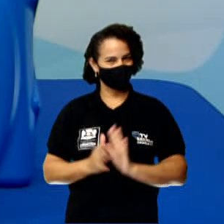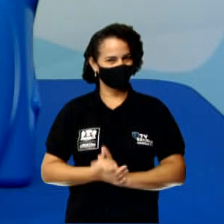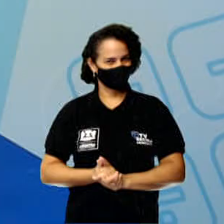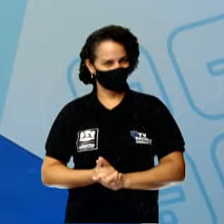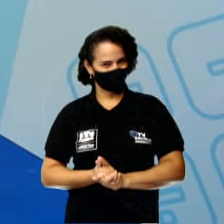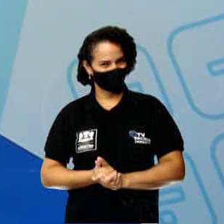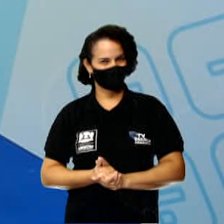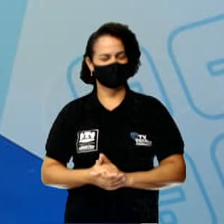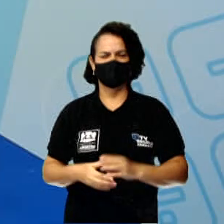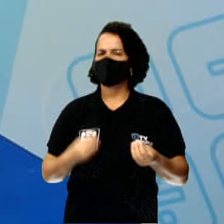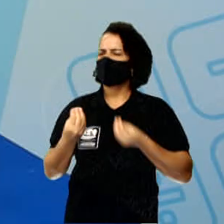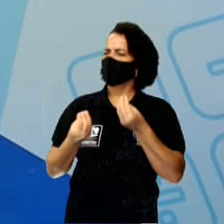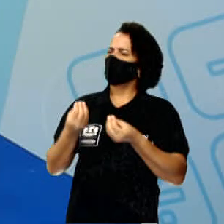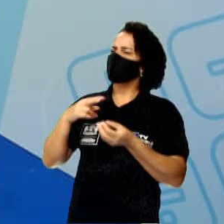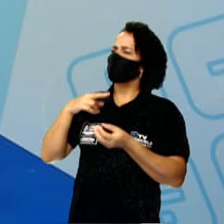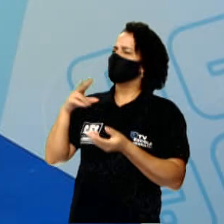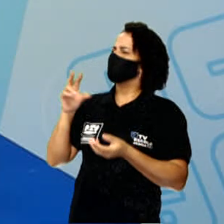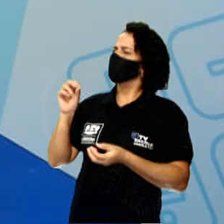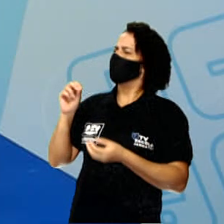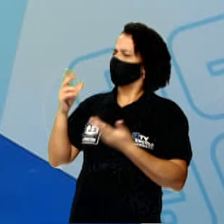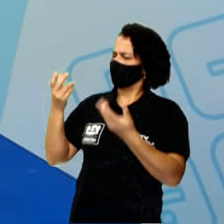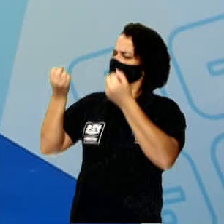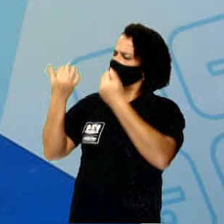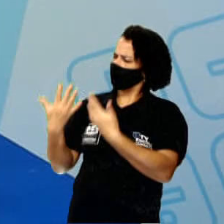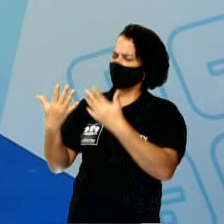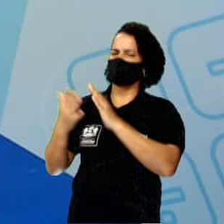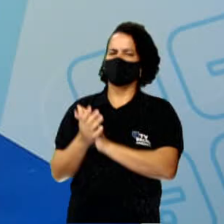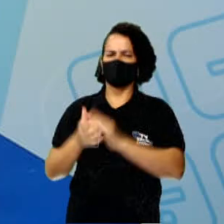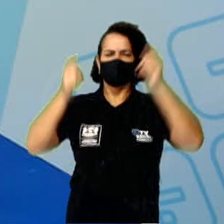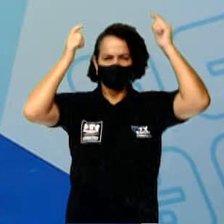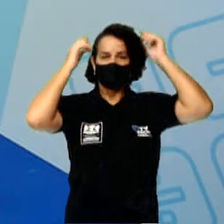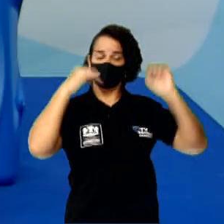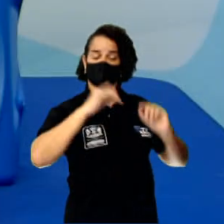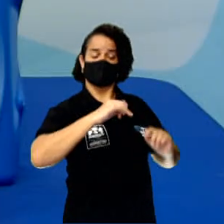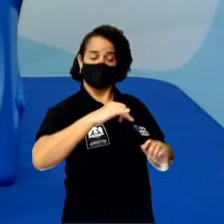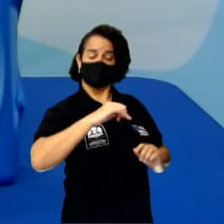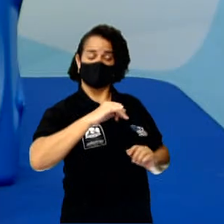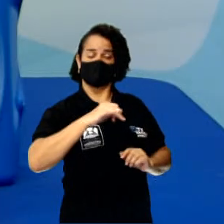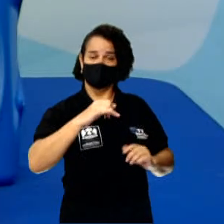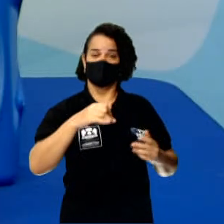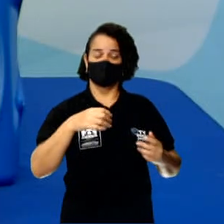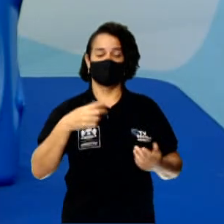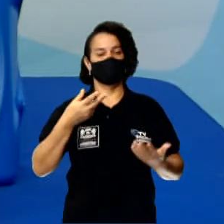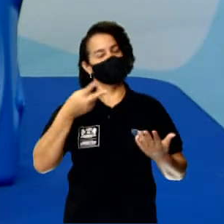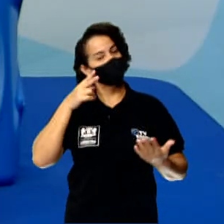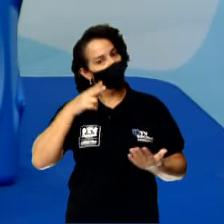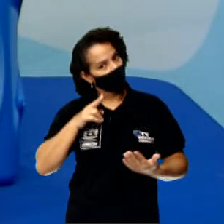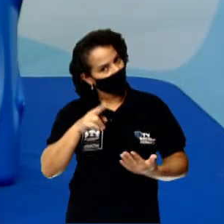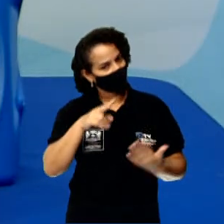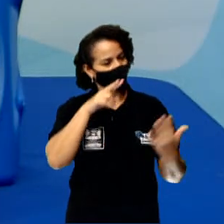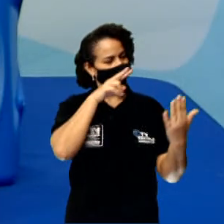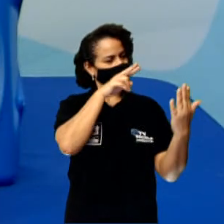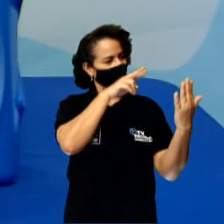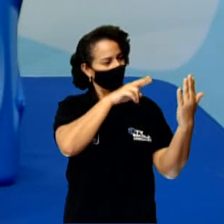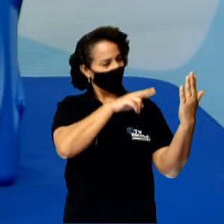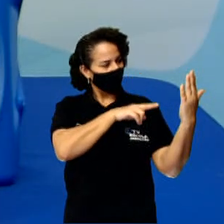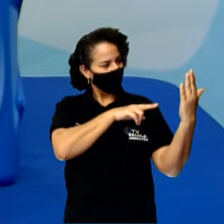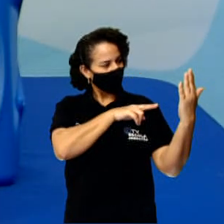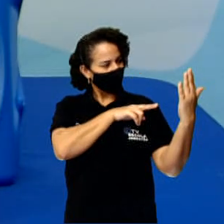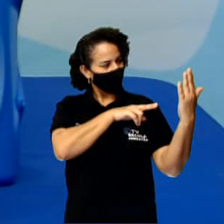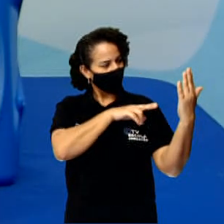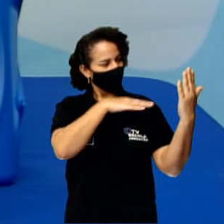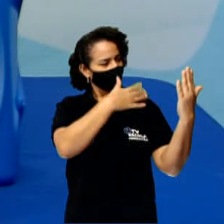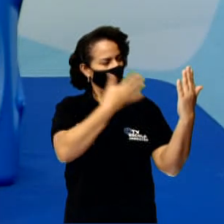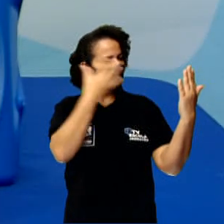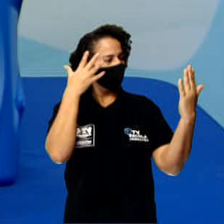Como assim, vovó? A senhora pode nos explicar? E a rainha disse: sim, continuem a olhar. Enquanto as meninas olhavam para